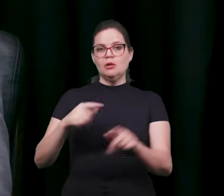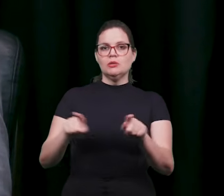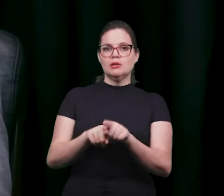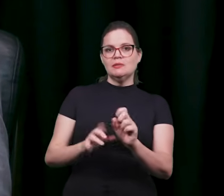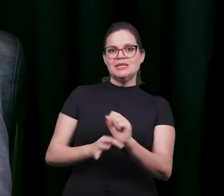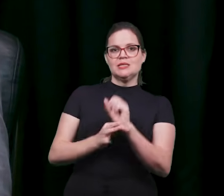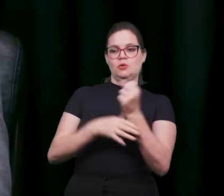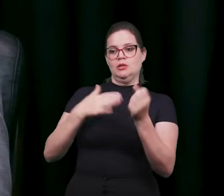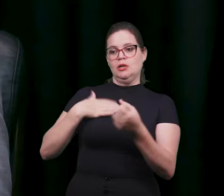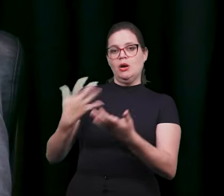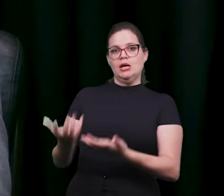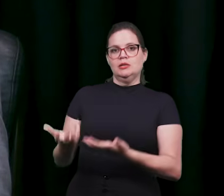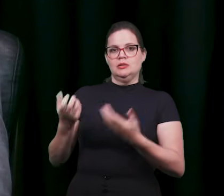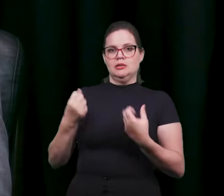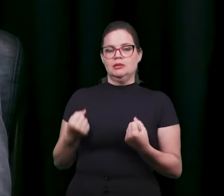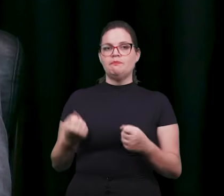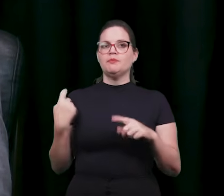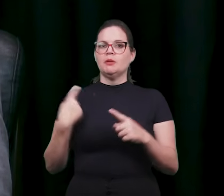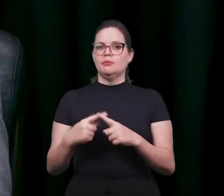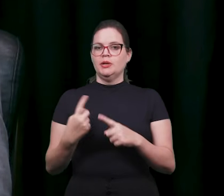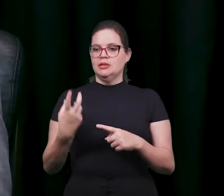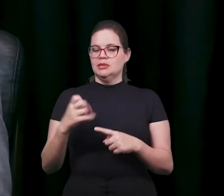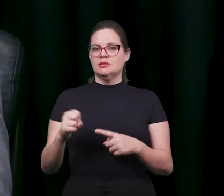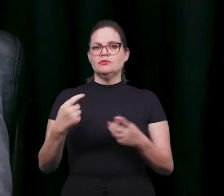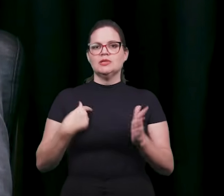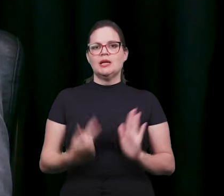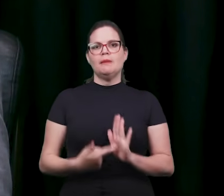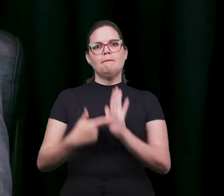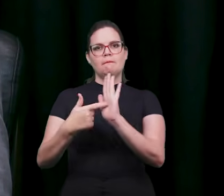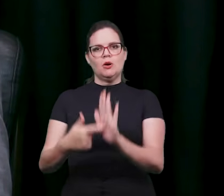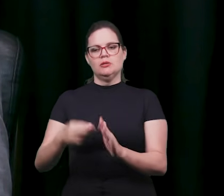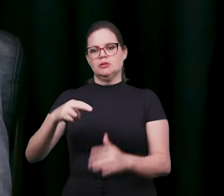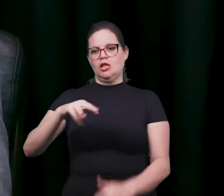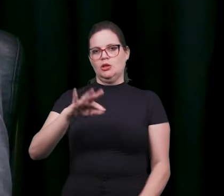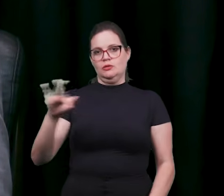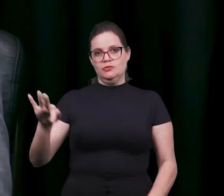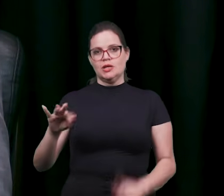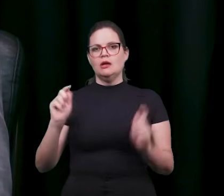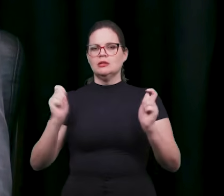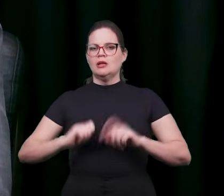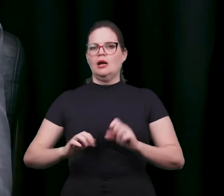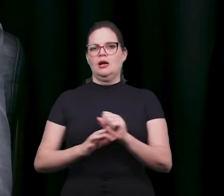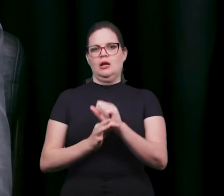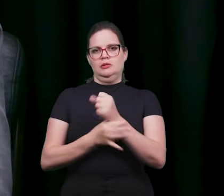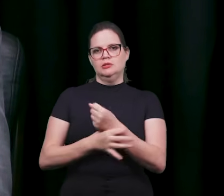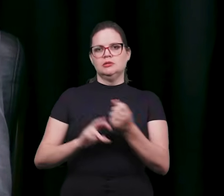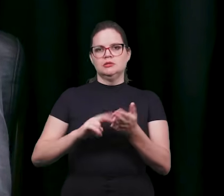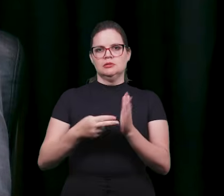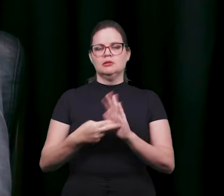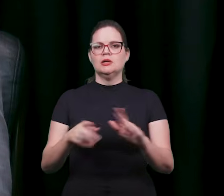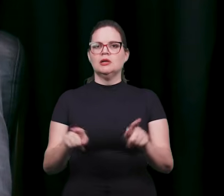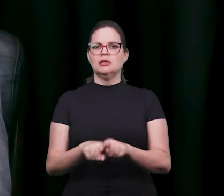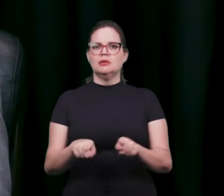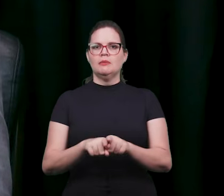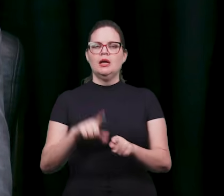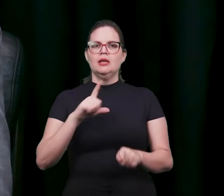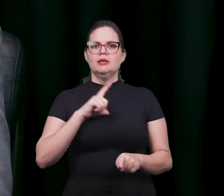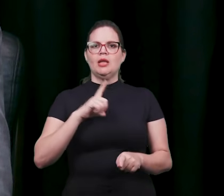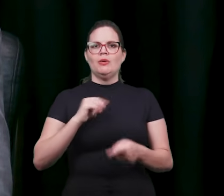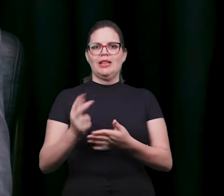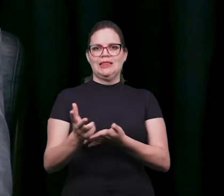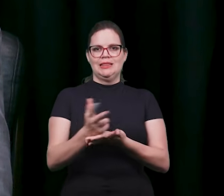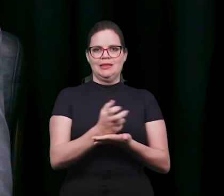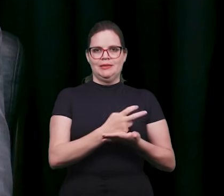uma nota, você pode dar uma garantia e, como nós dissemos, há uma tributação